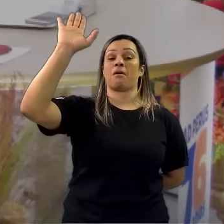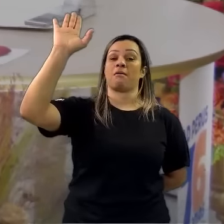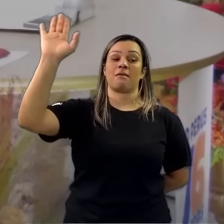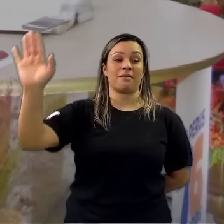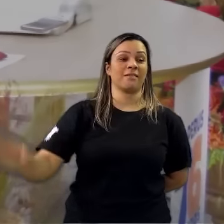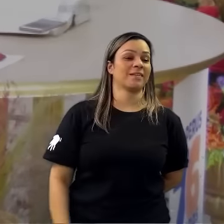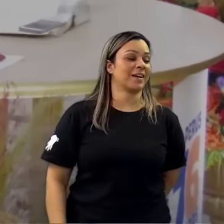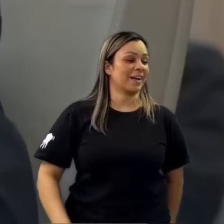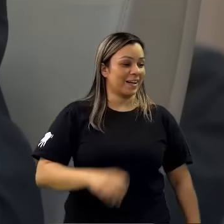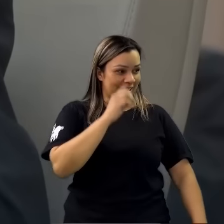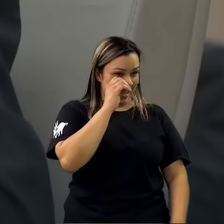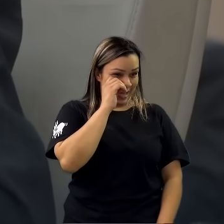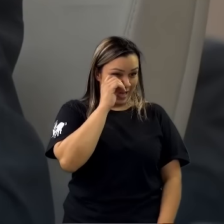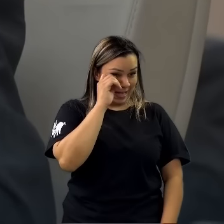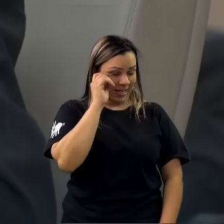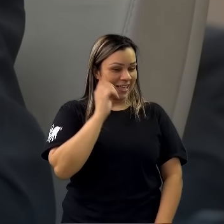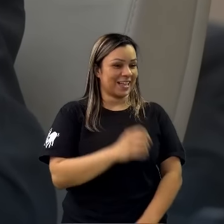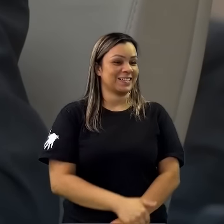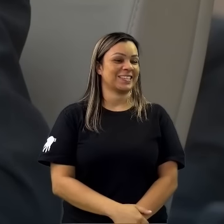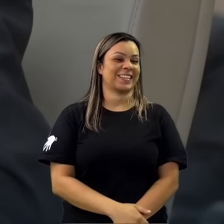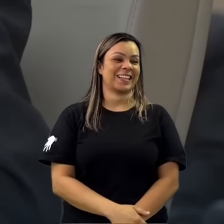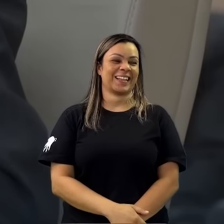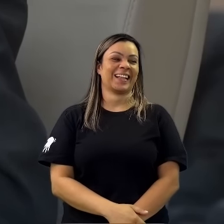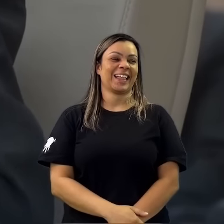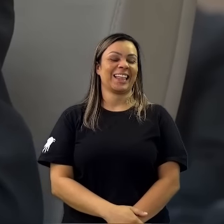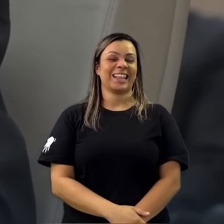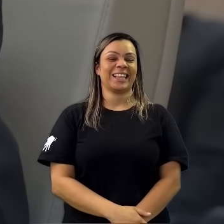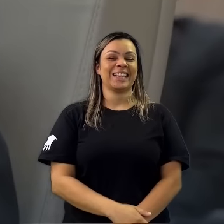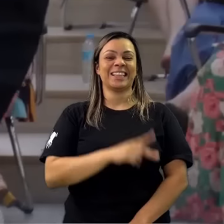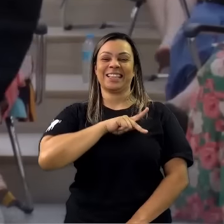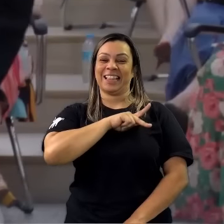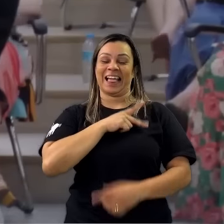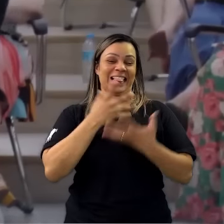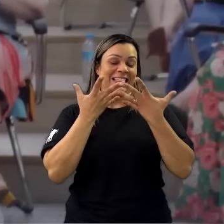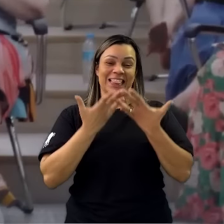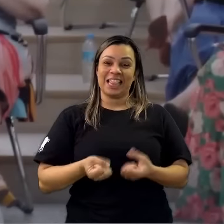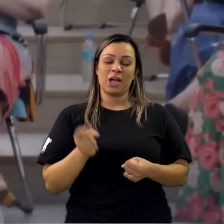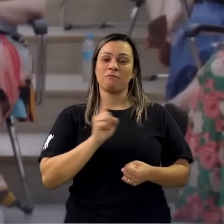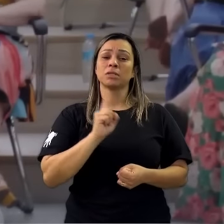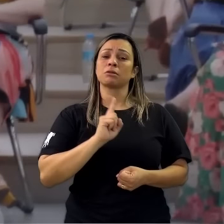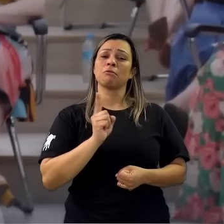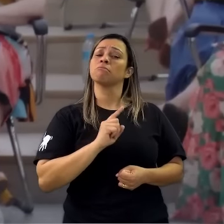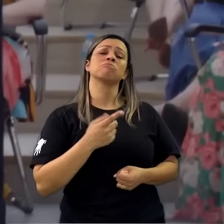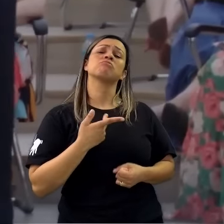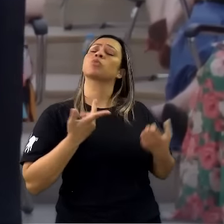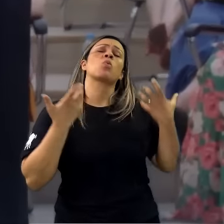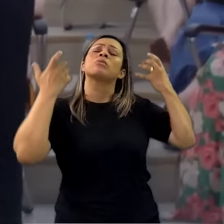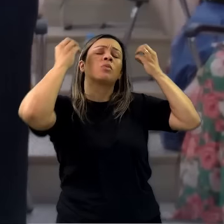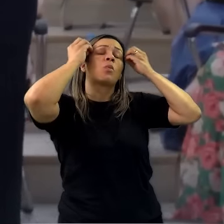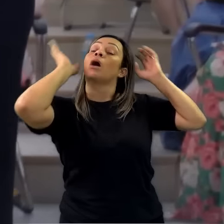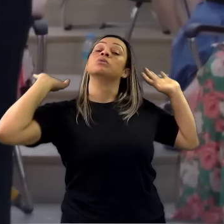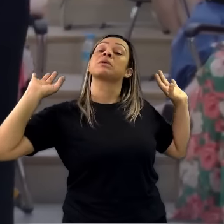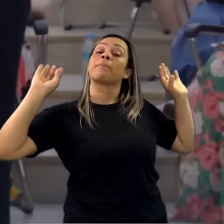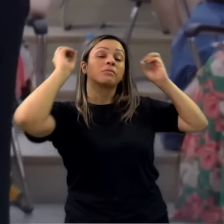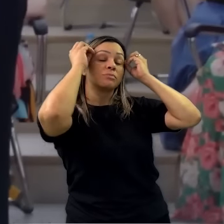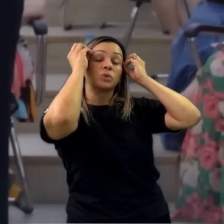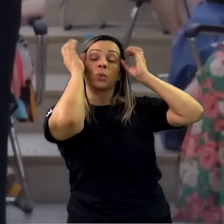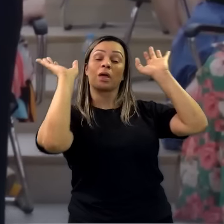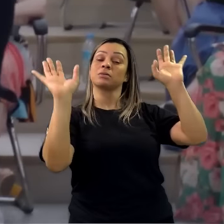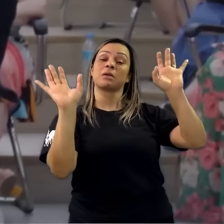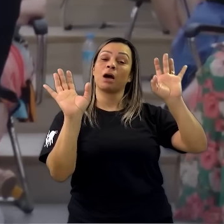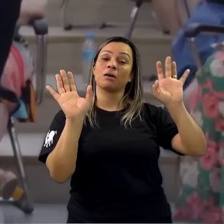me ajuda Jesus Paulo disse mas mesmo assim comigo não vai o o embate foi tão grande